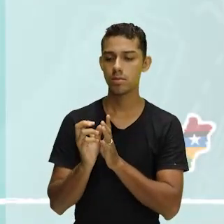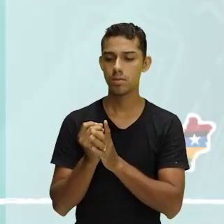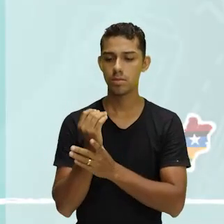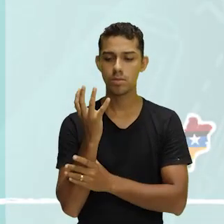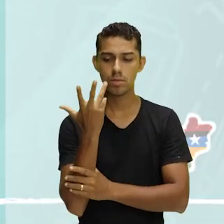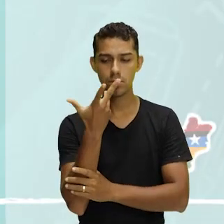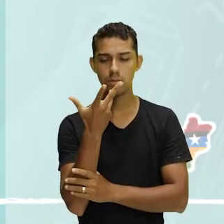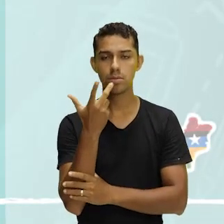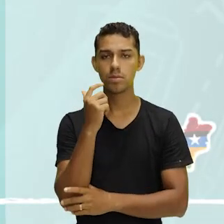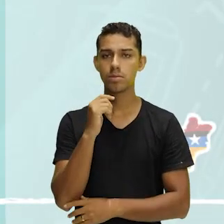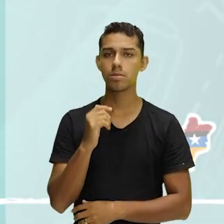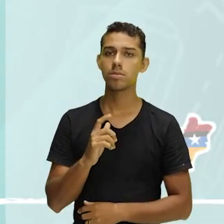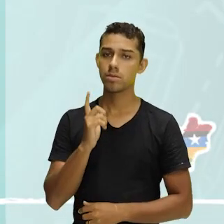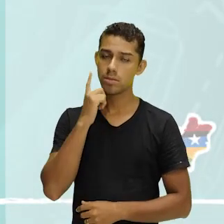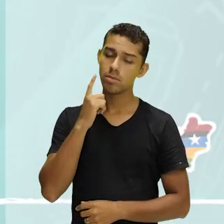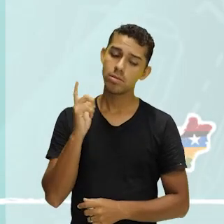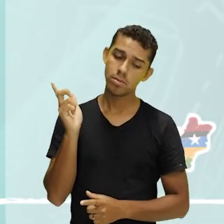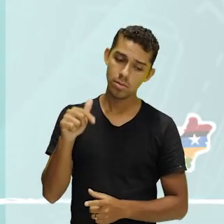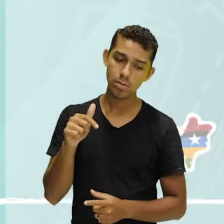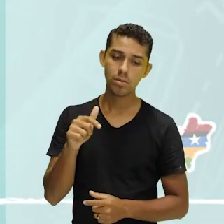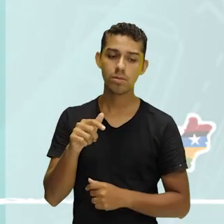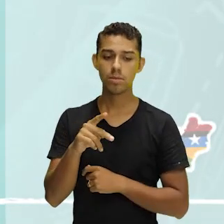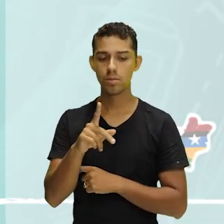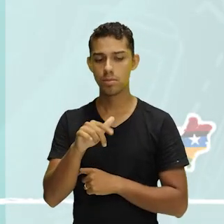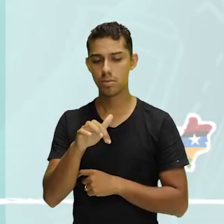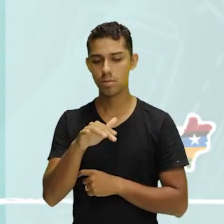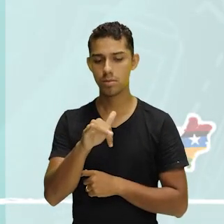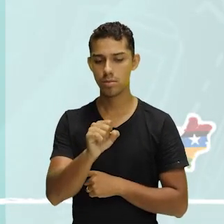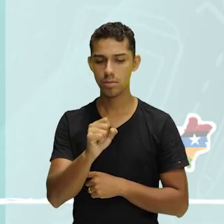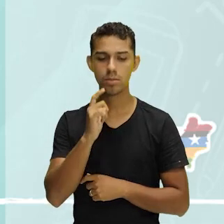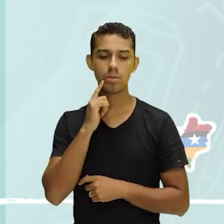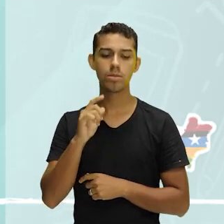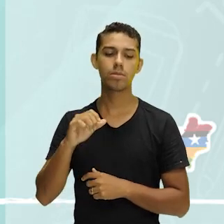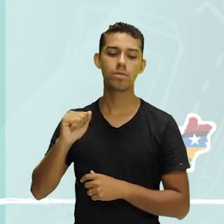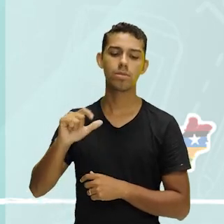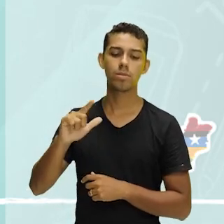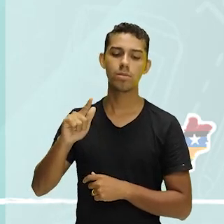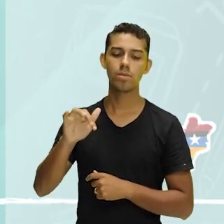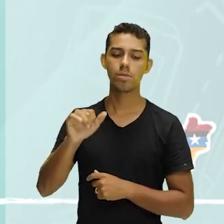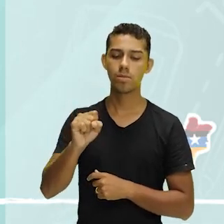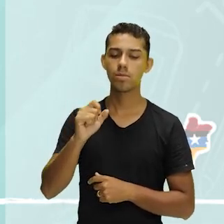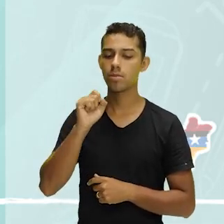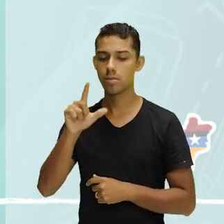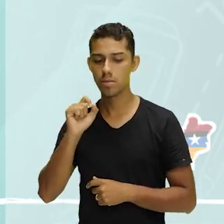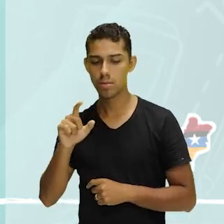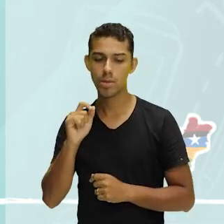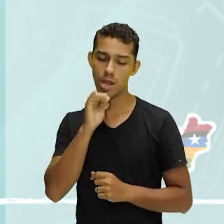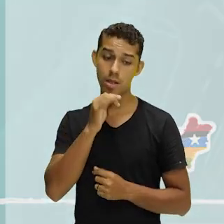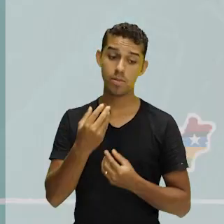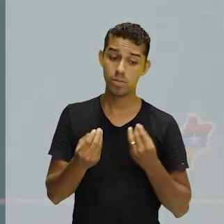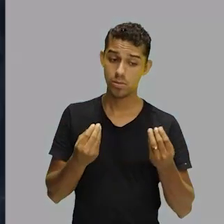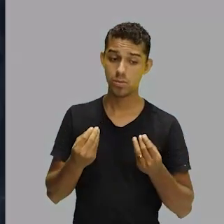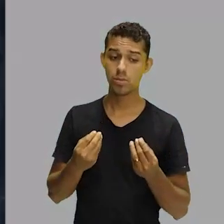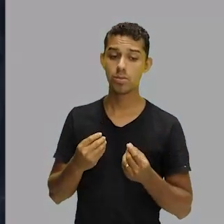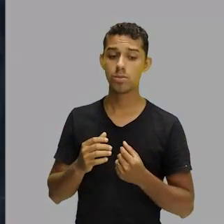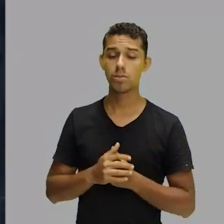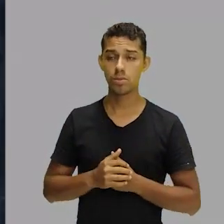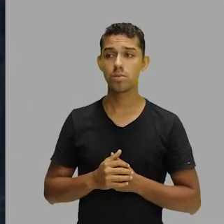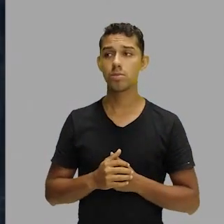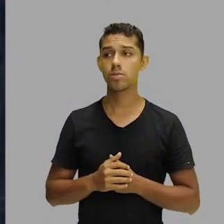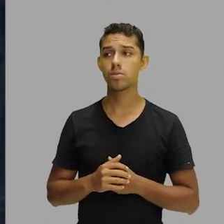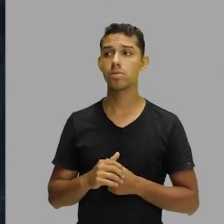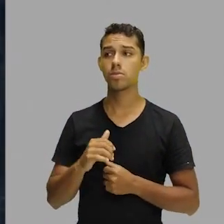elas eram consideradas como algas azuis, pelo fato de elas conseguirem fazer